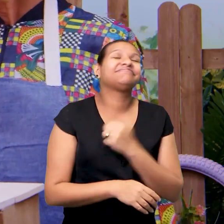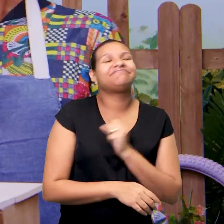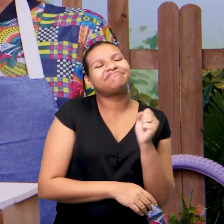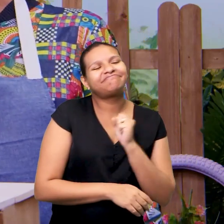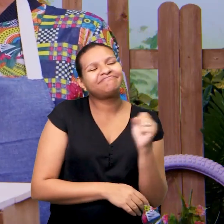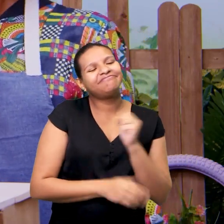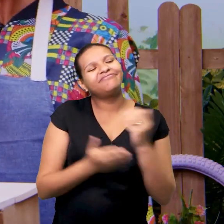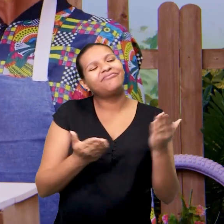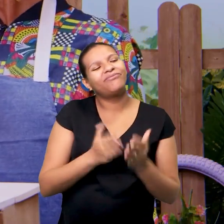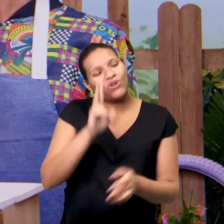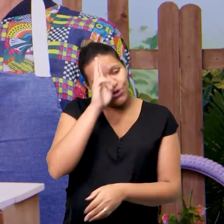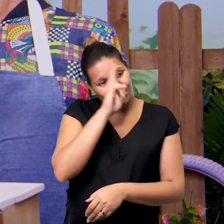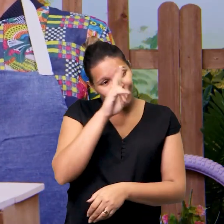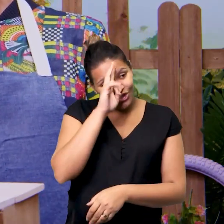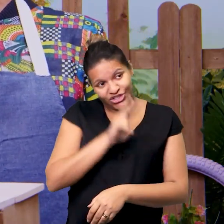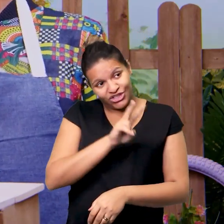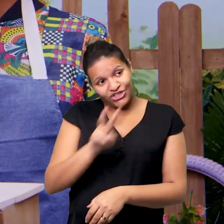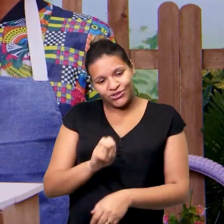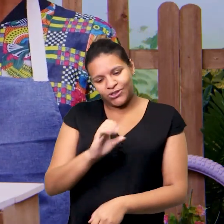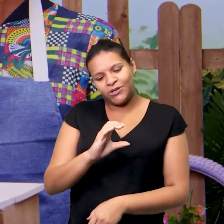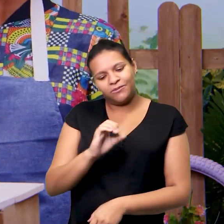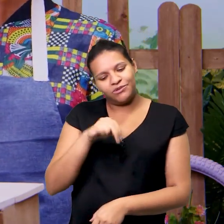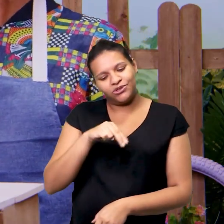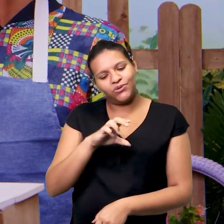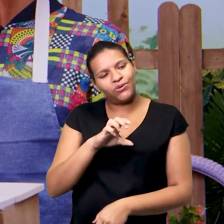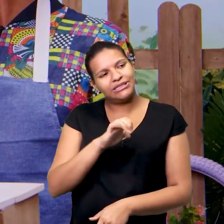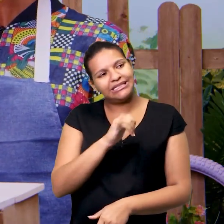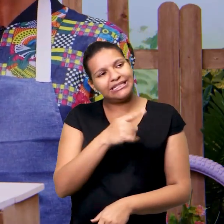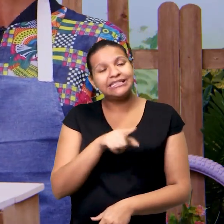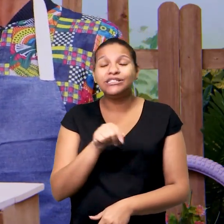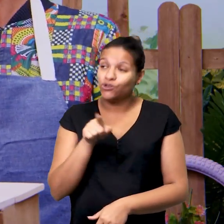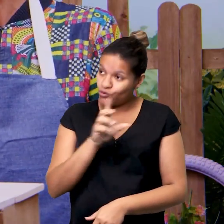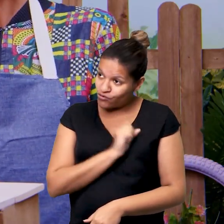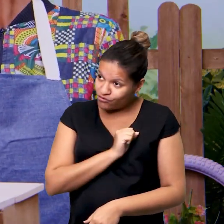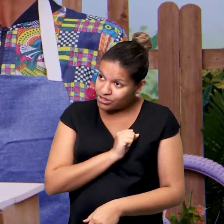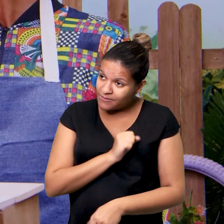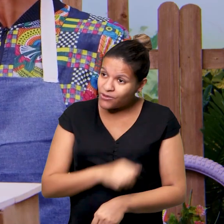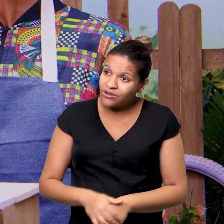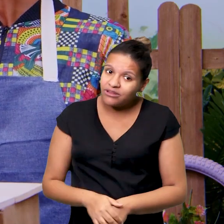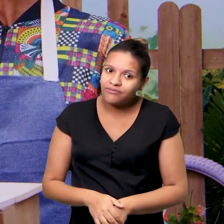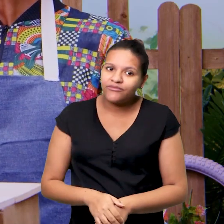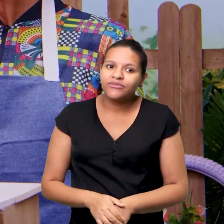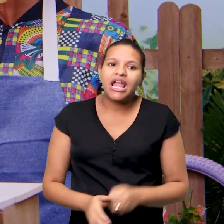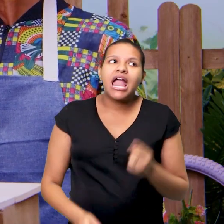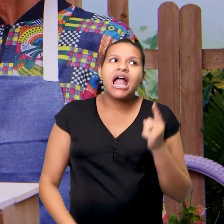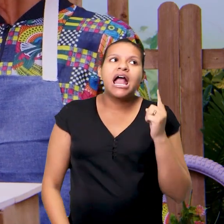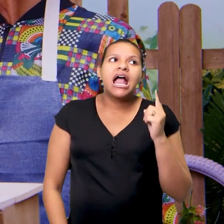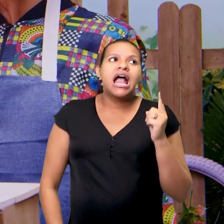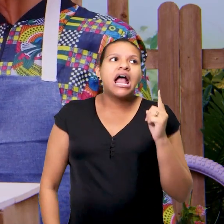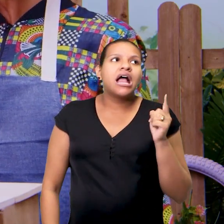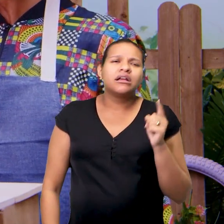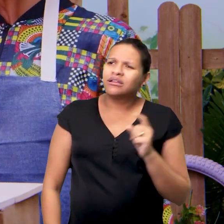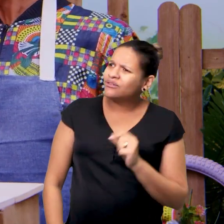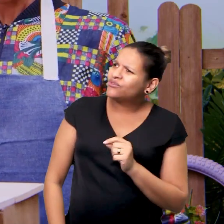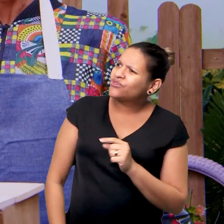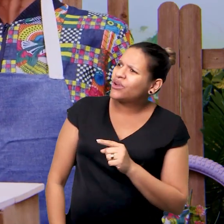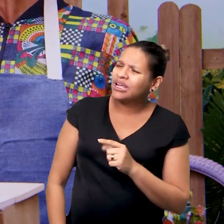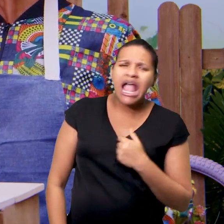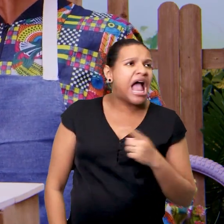amei a história da Conceição Evaristo! E você, Grover! O que foi?